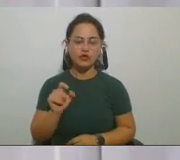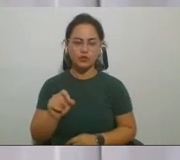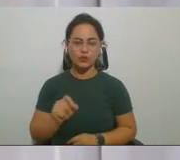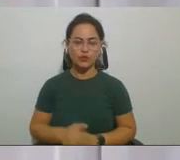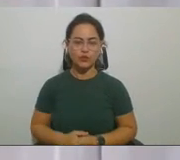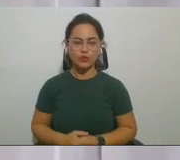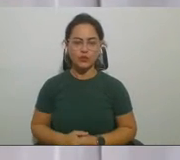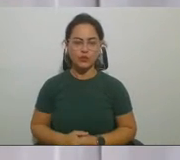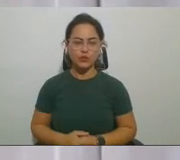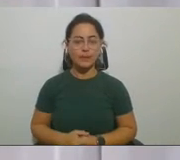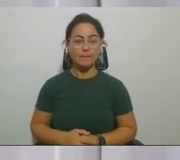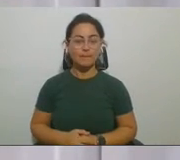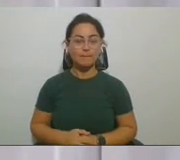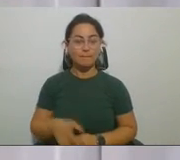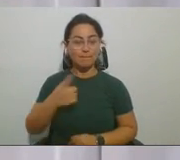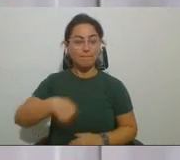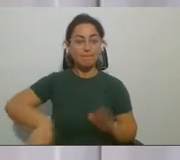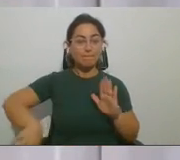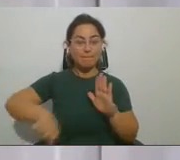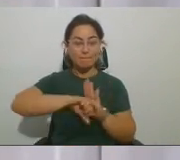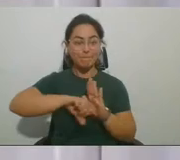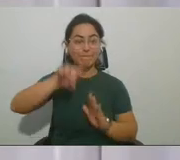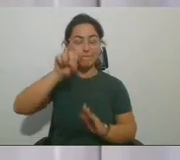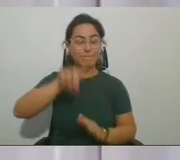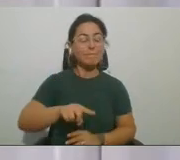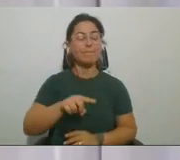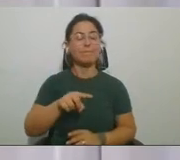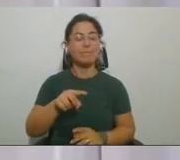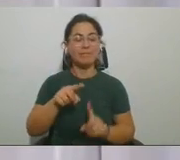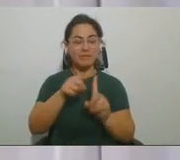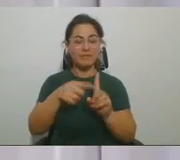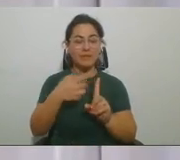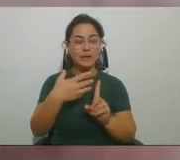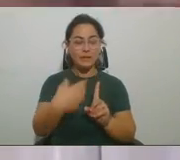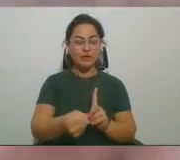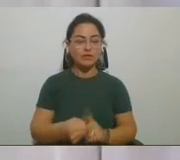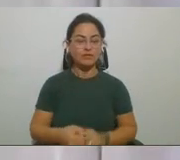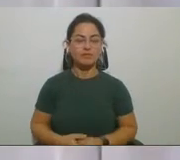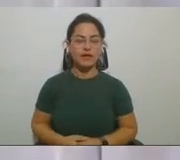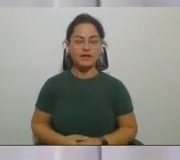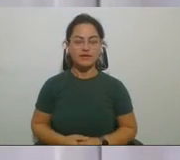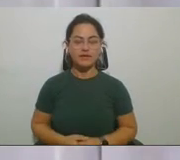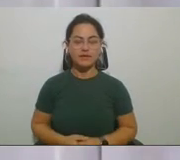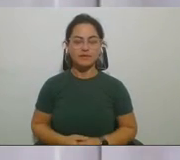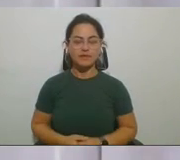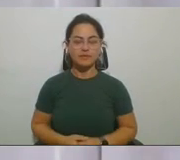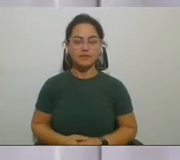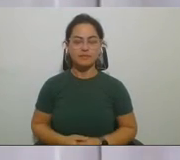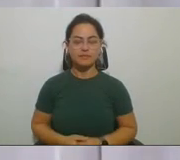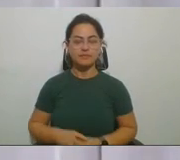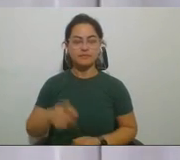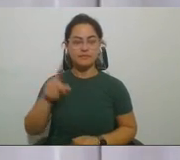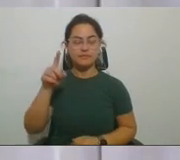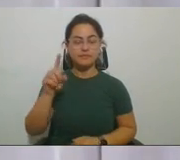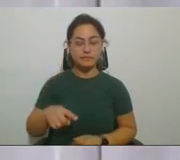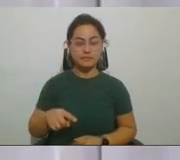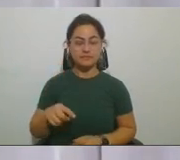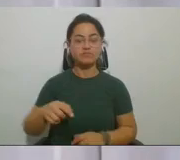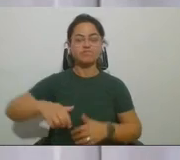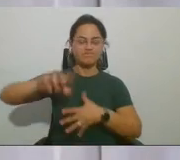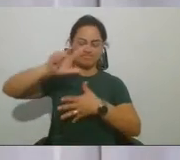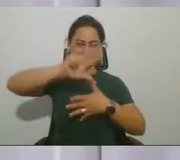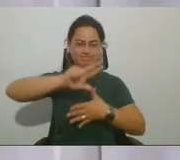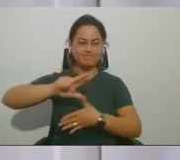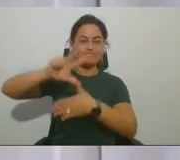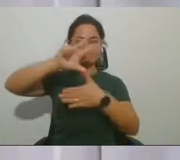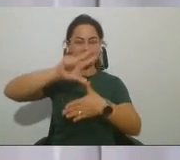aborto é uma regressão insustentável na América Latina, que tem claramente se